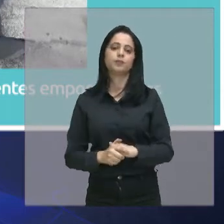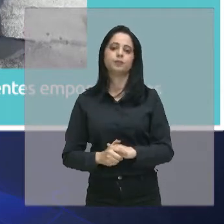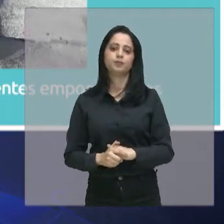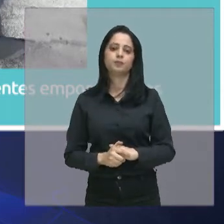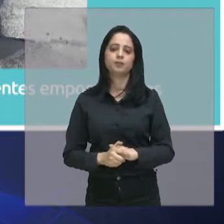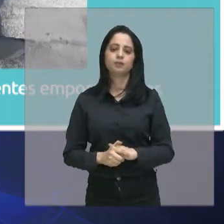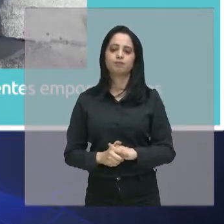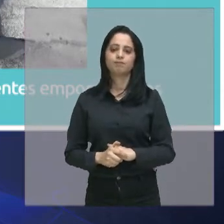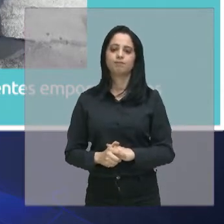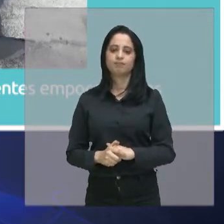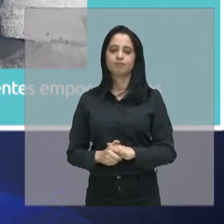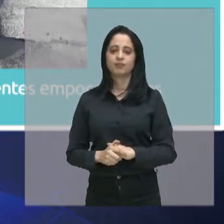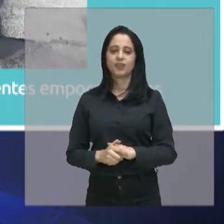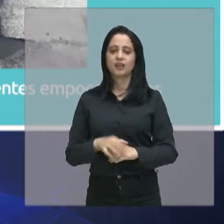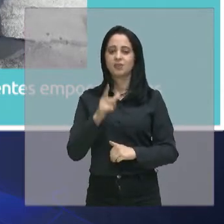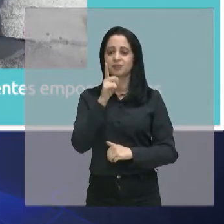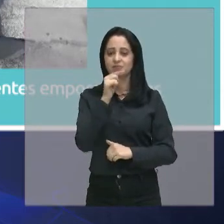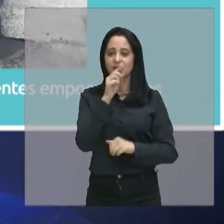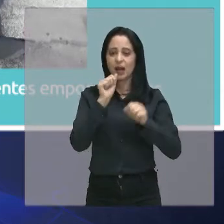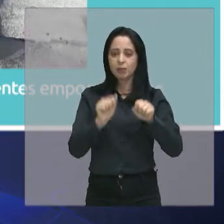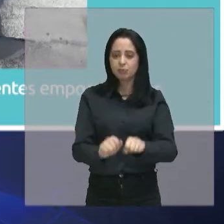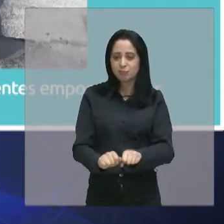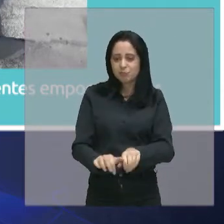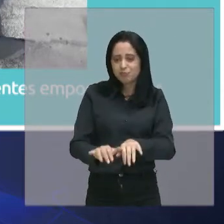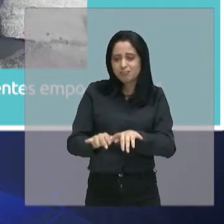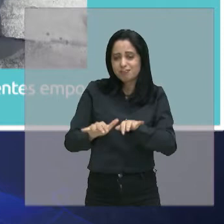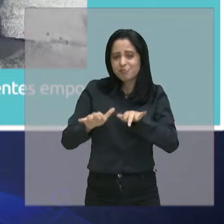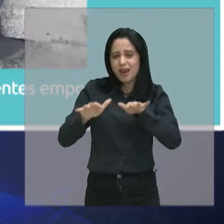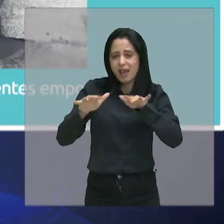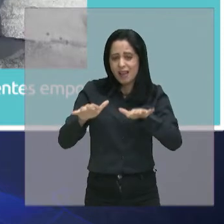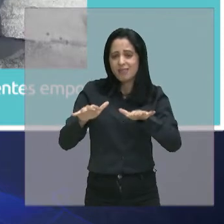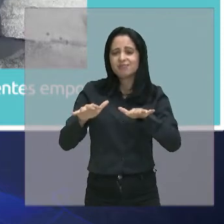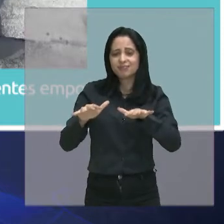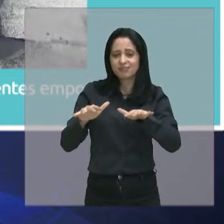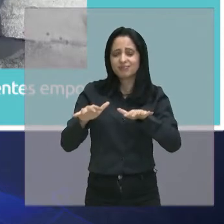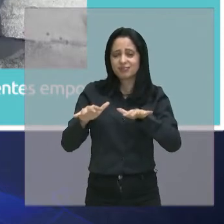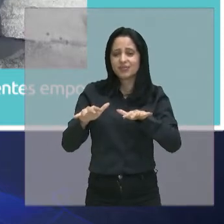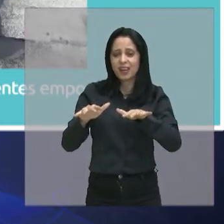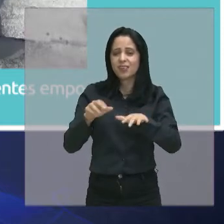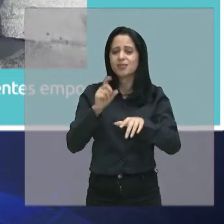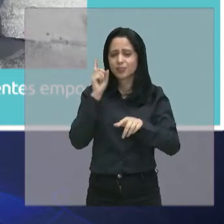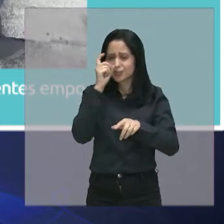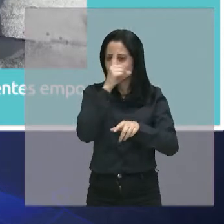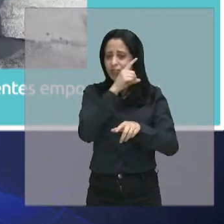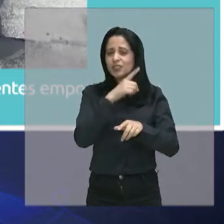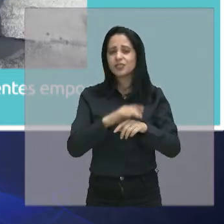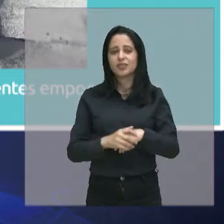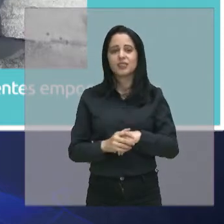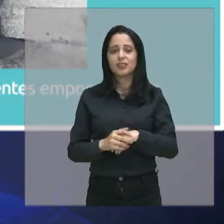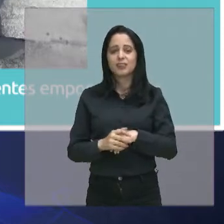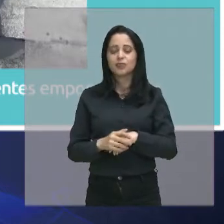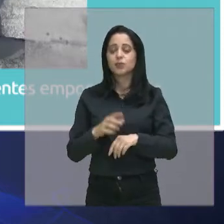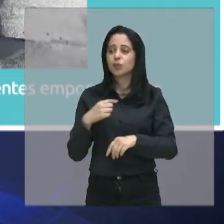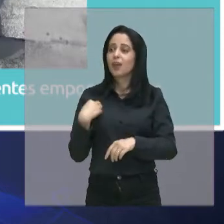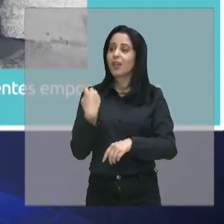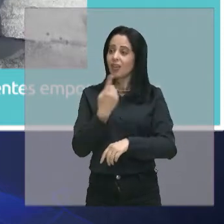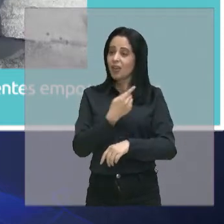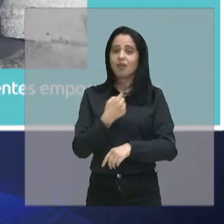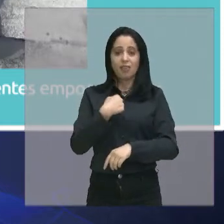local, e teve um pedido meu, pedido do Fabão, até antes de mim. Nós fizemos um pedido